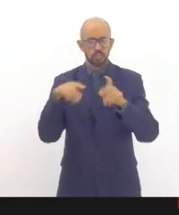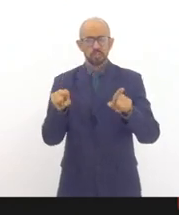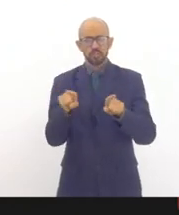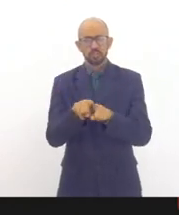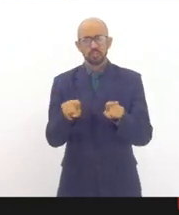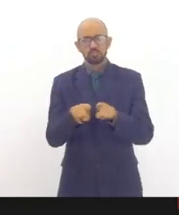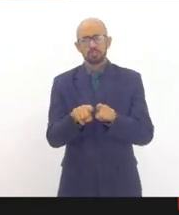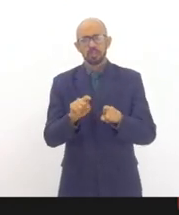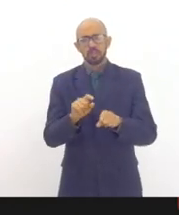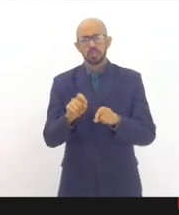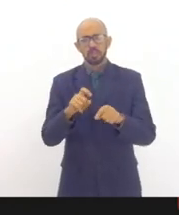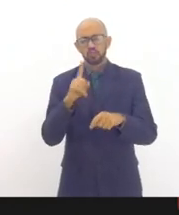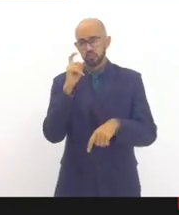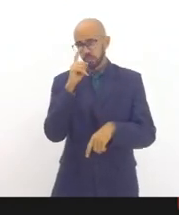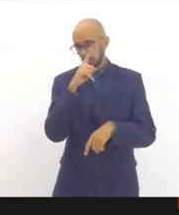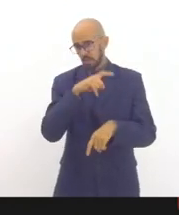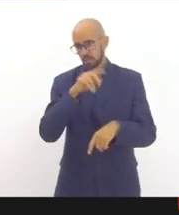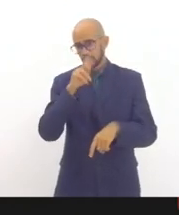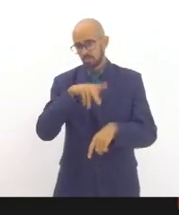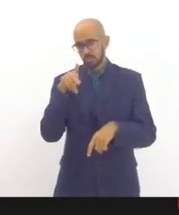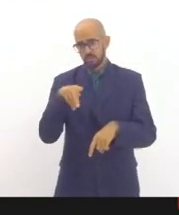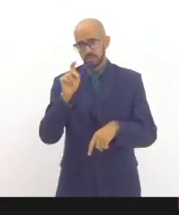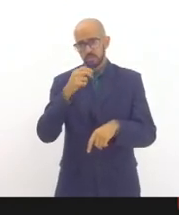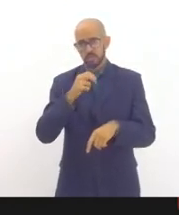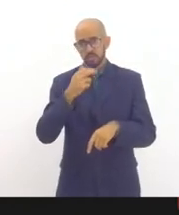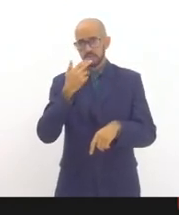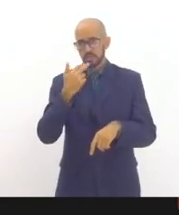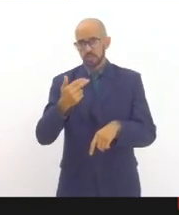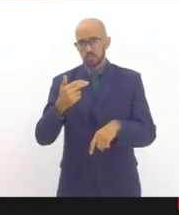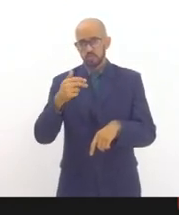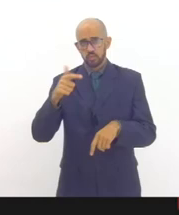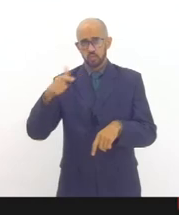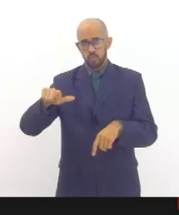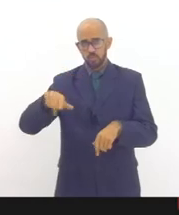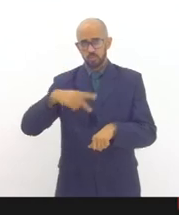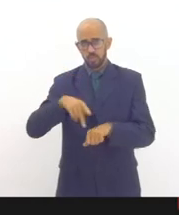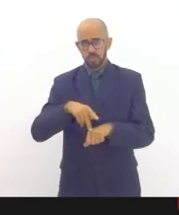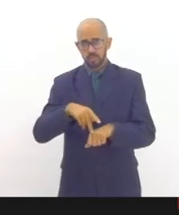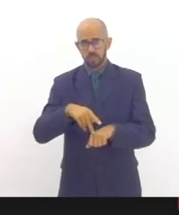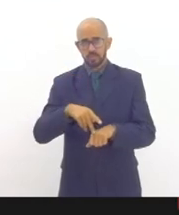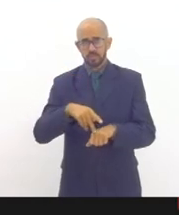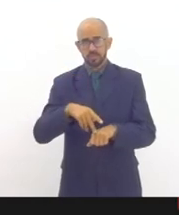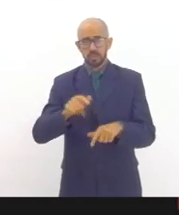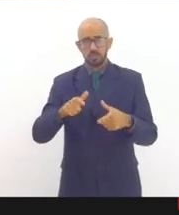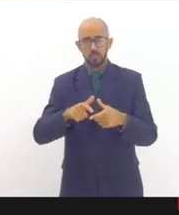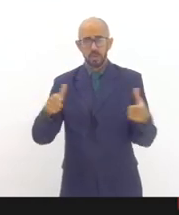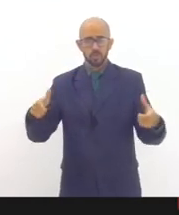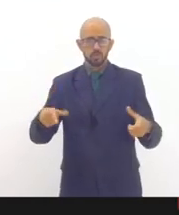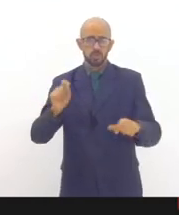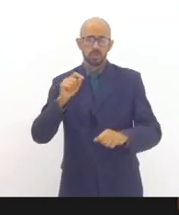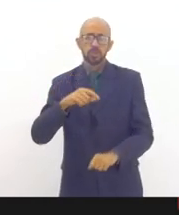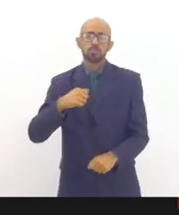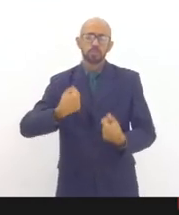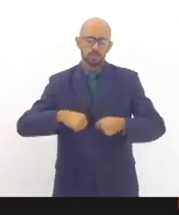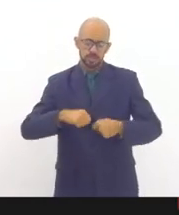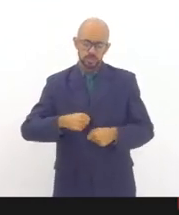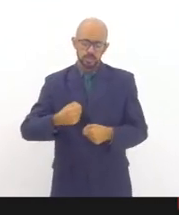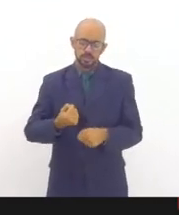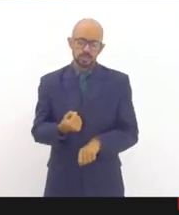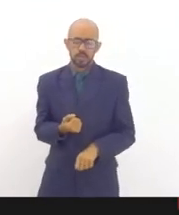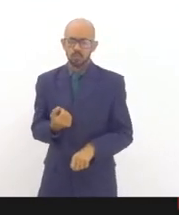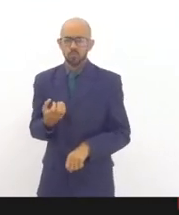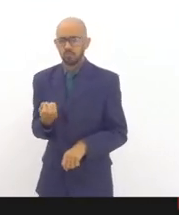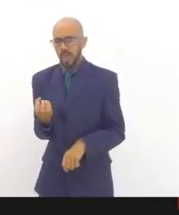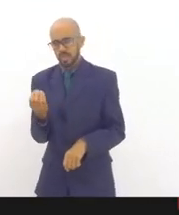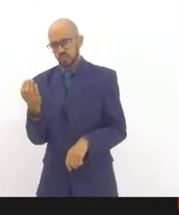além da dificuldade dos professores de língua estrangeira, que em sua maioria tem que se deslocar, né,